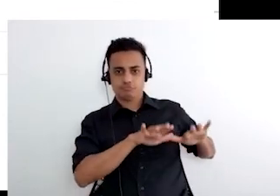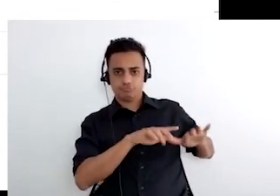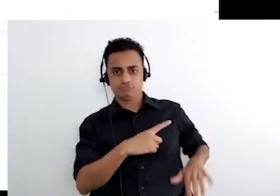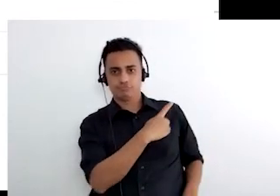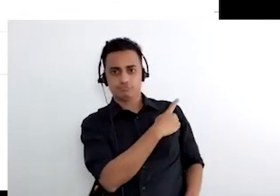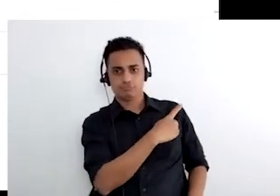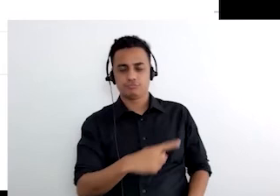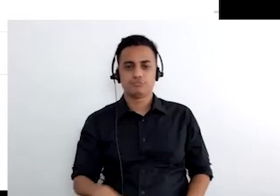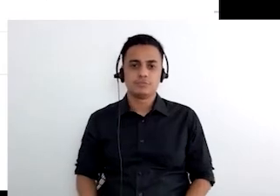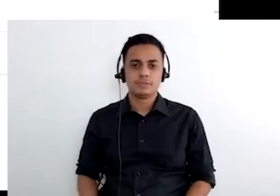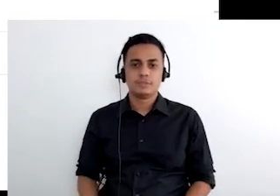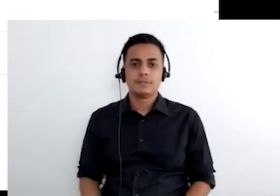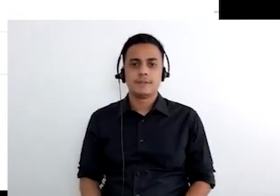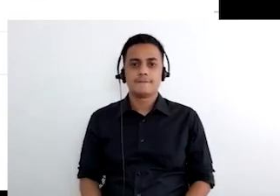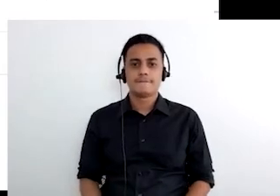cymbal,